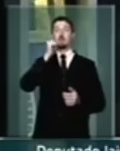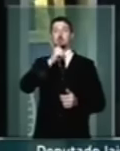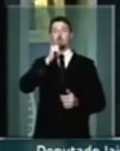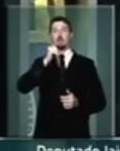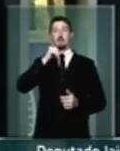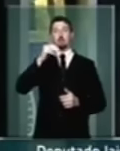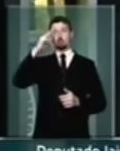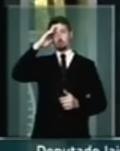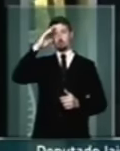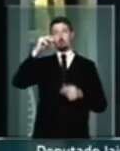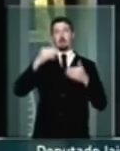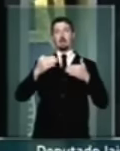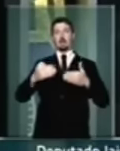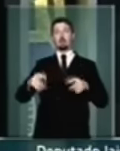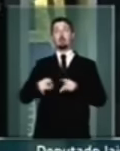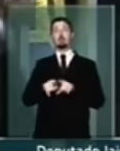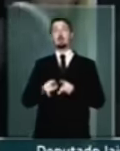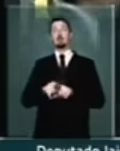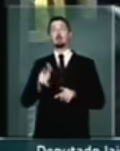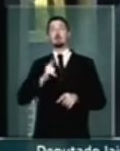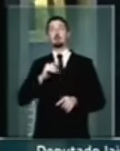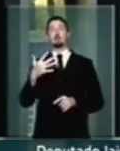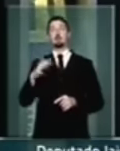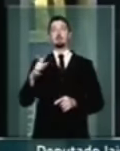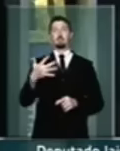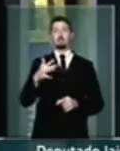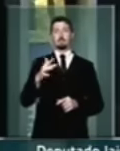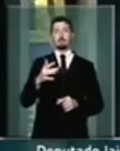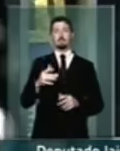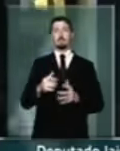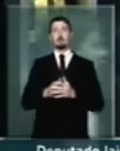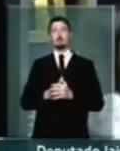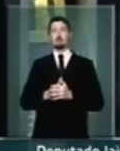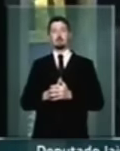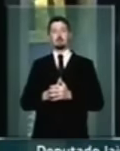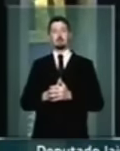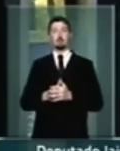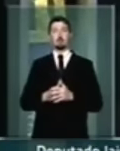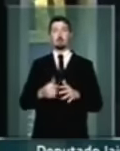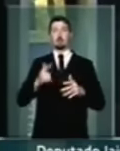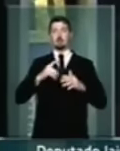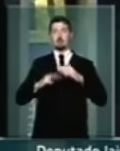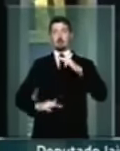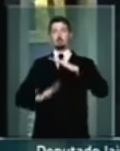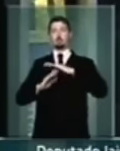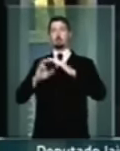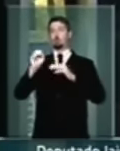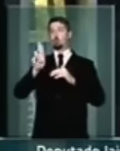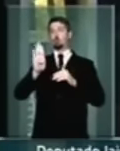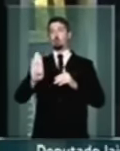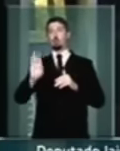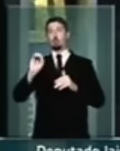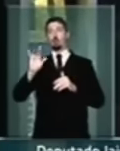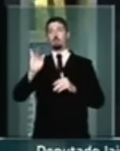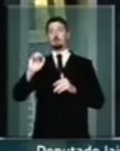masculino. O quadro feminino chega até a graduação de suboficial, o quadro masculino apenas até 3º